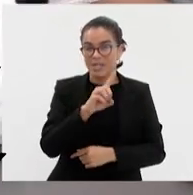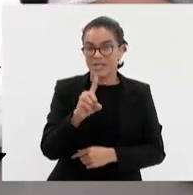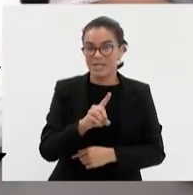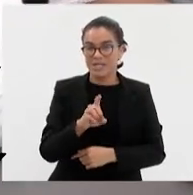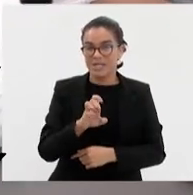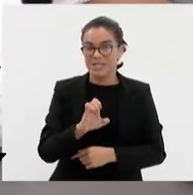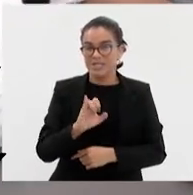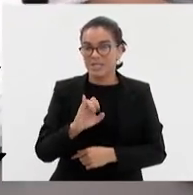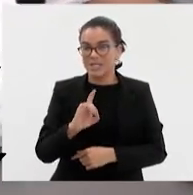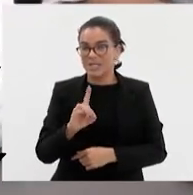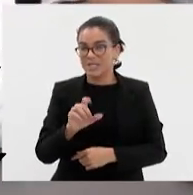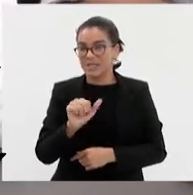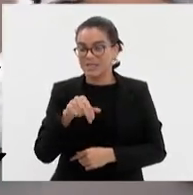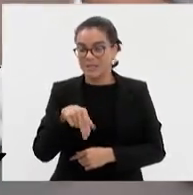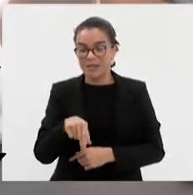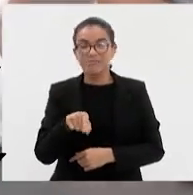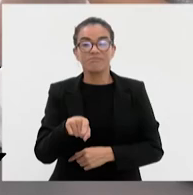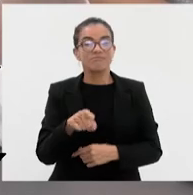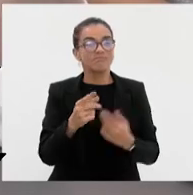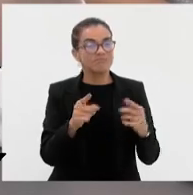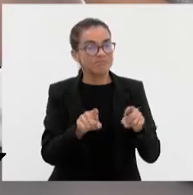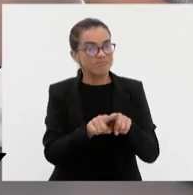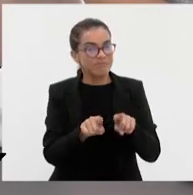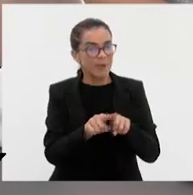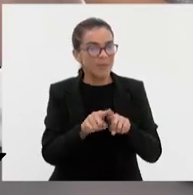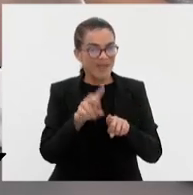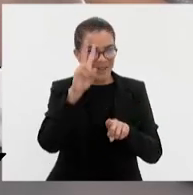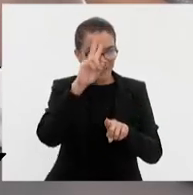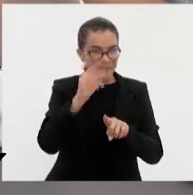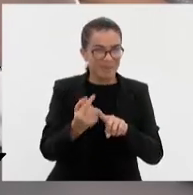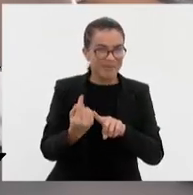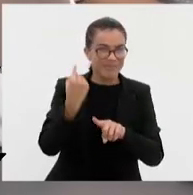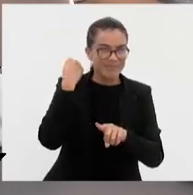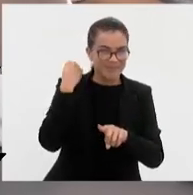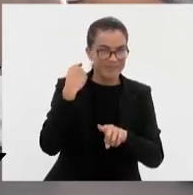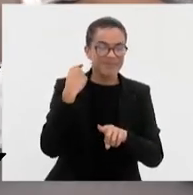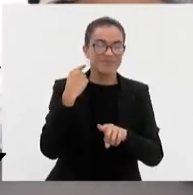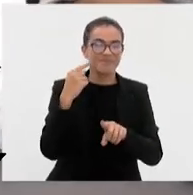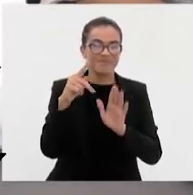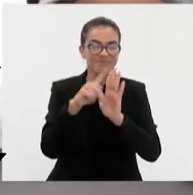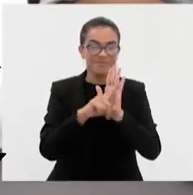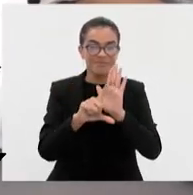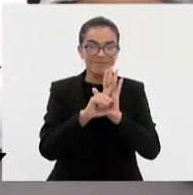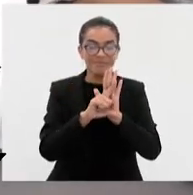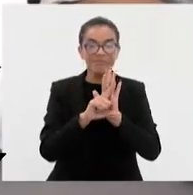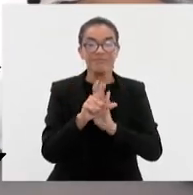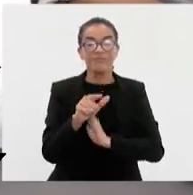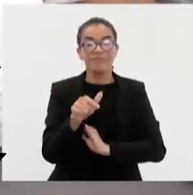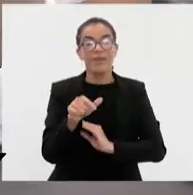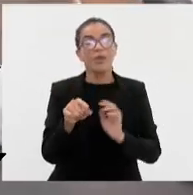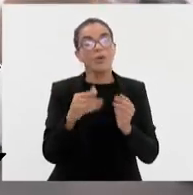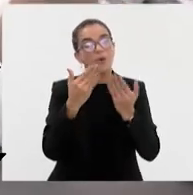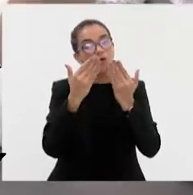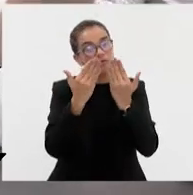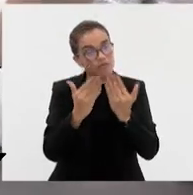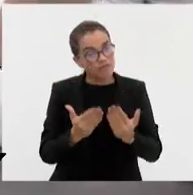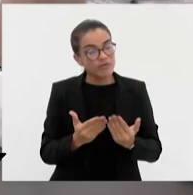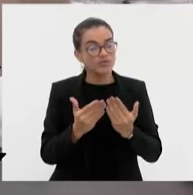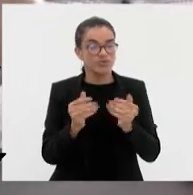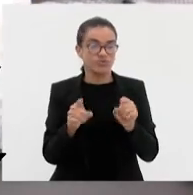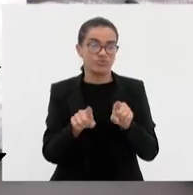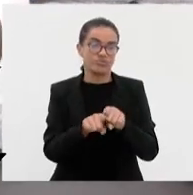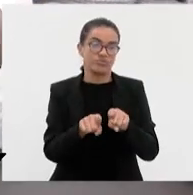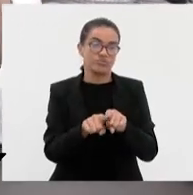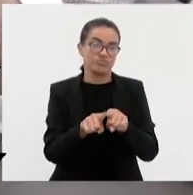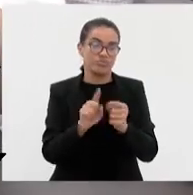coautora comigo e com o Luiz Paulo, daquele que eu mencionei lá atrás, sim, e que eu já tinha pedido vista de um outro